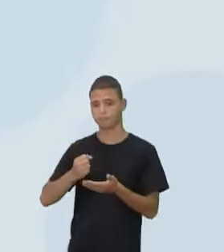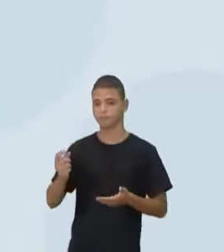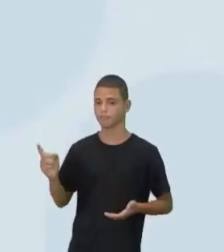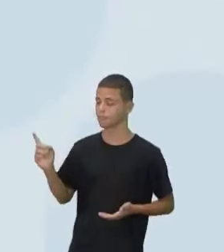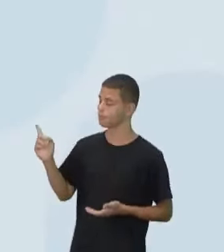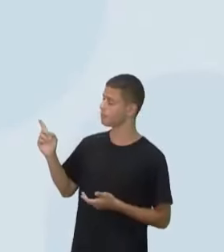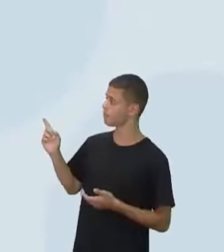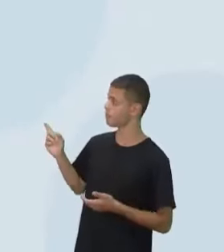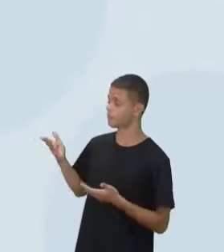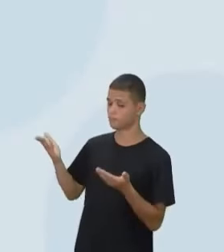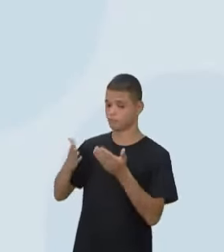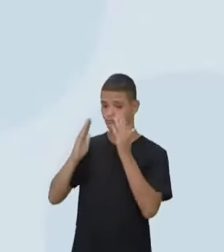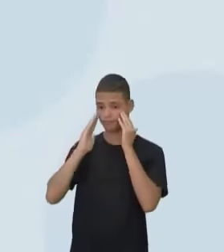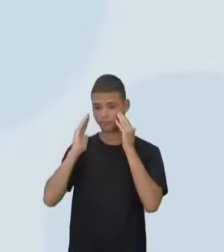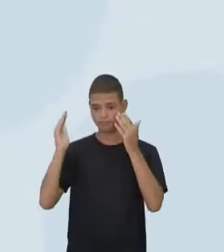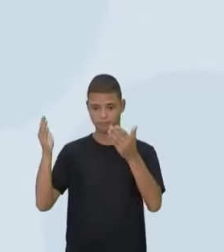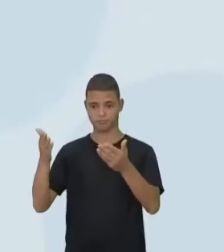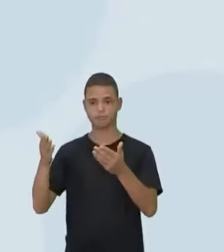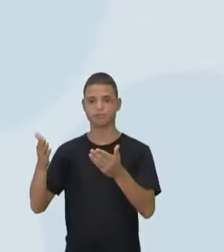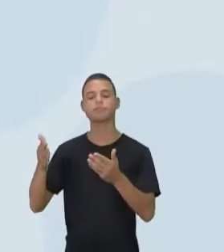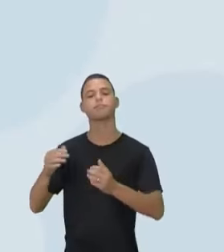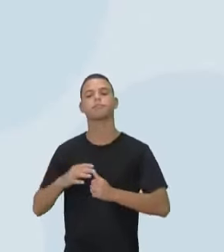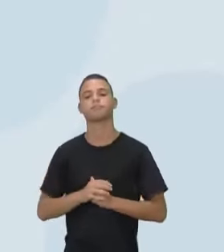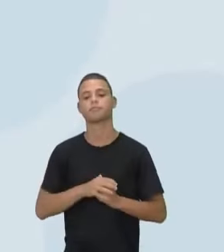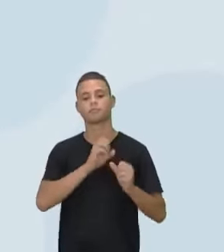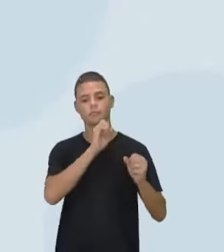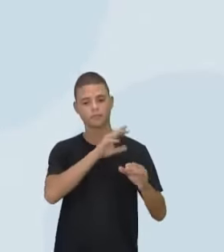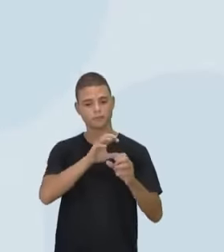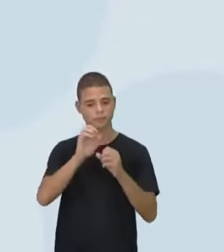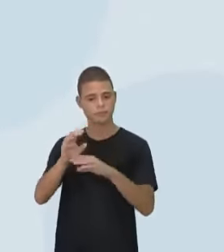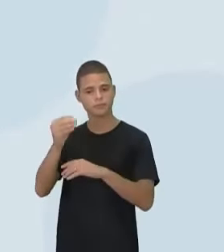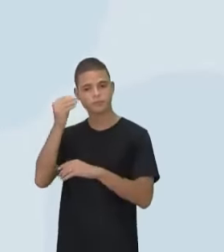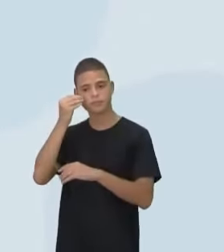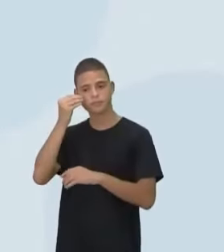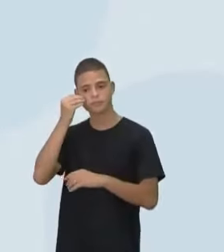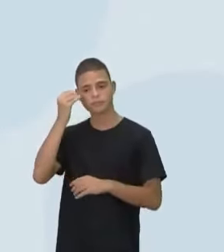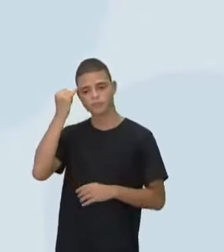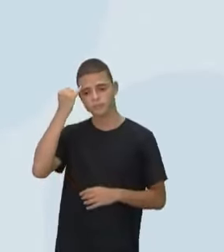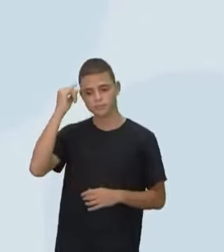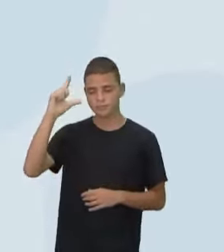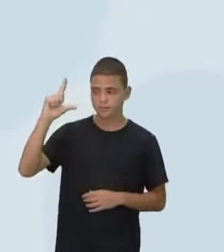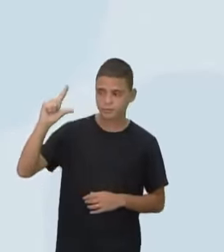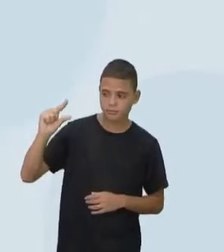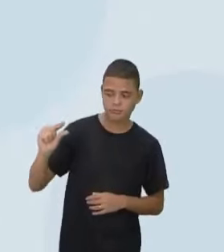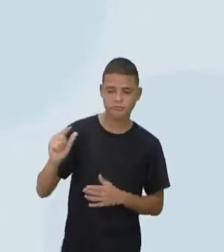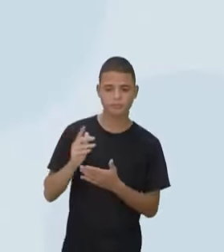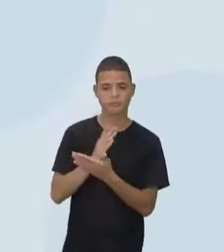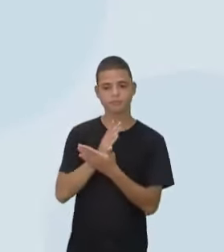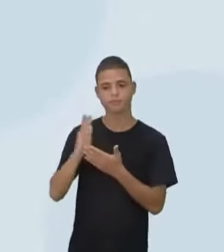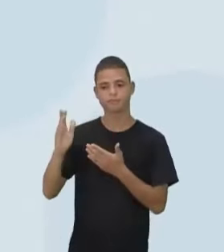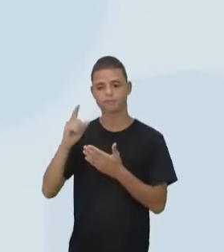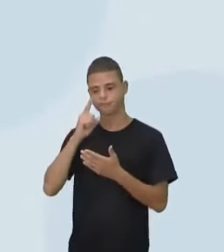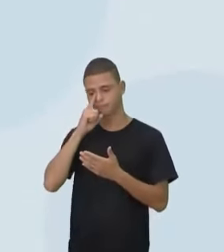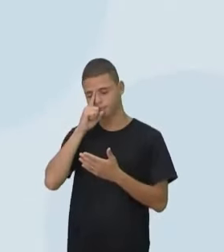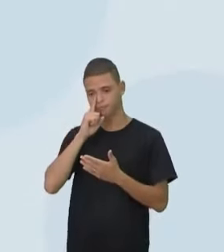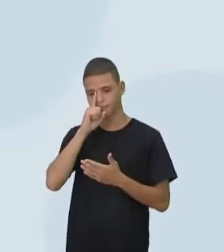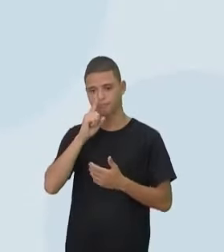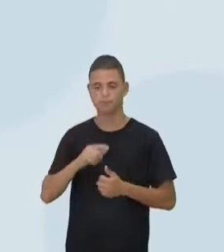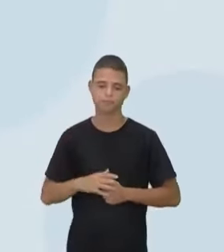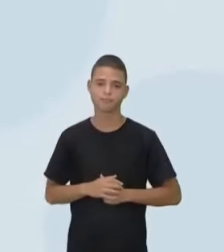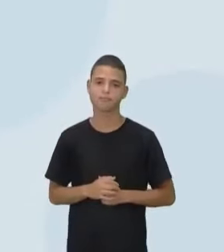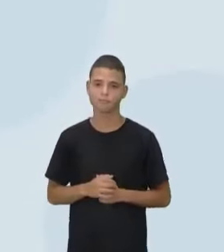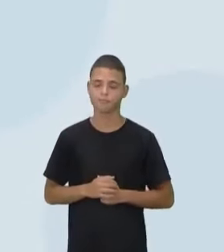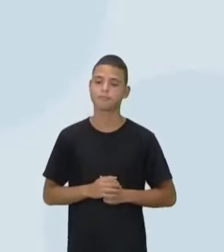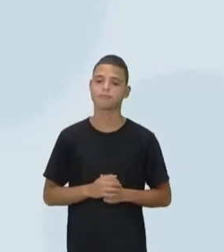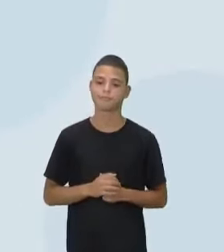gente vai focar aqui nessas trilhas formativas, é a educação em redução de riscos e desastres. Essas 3 frentes,